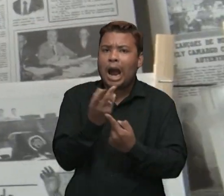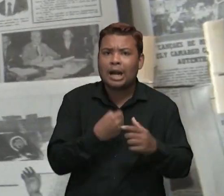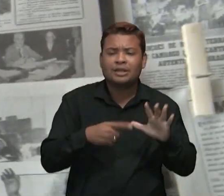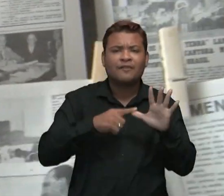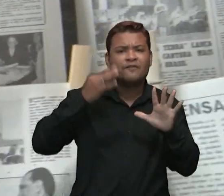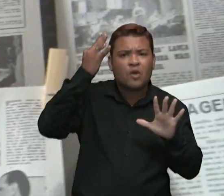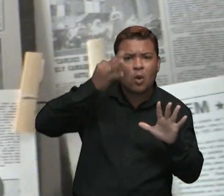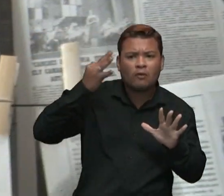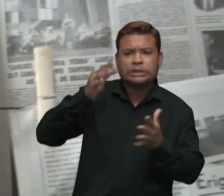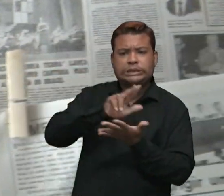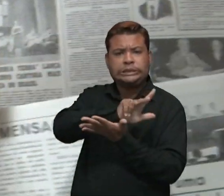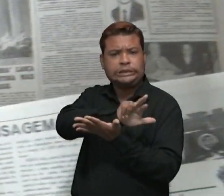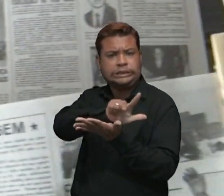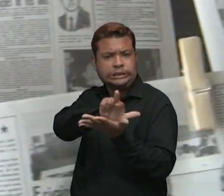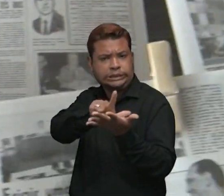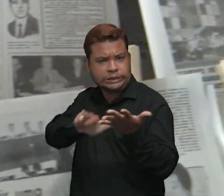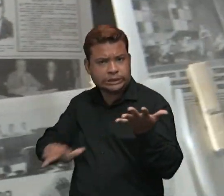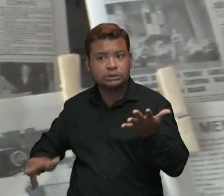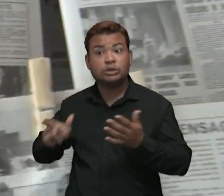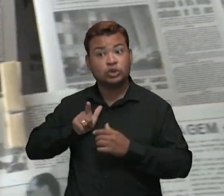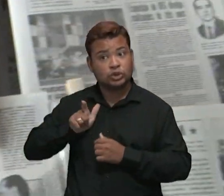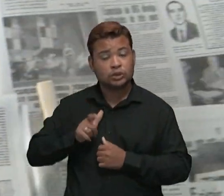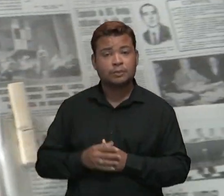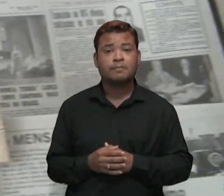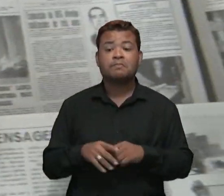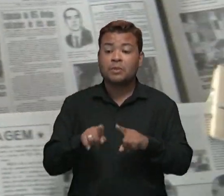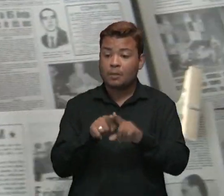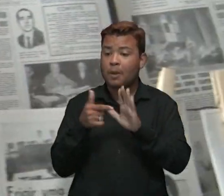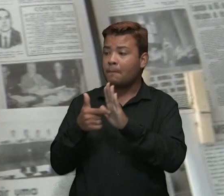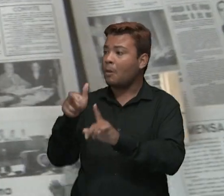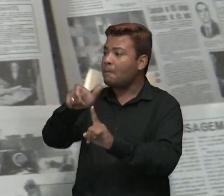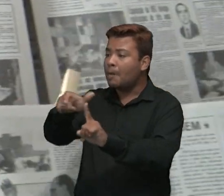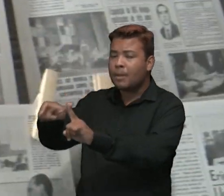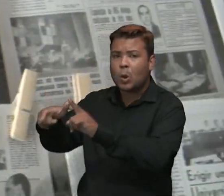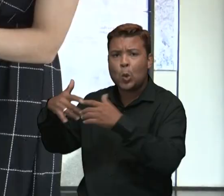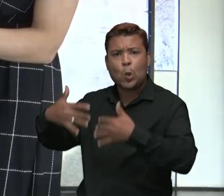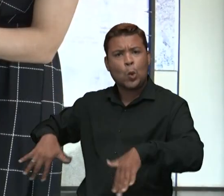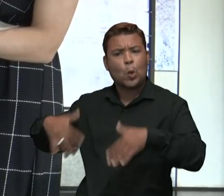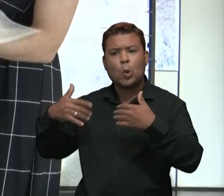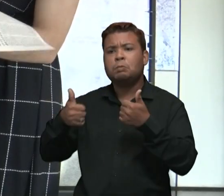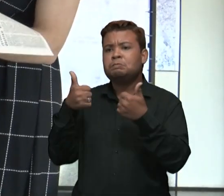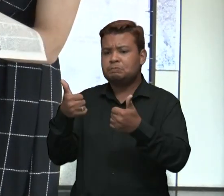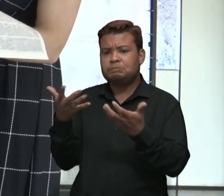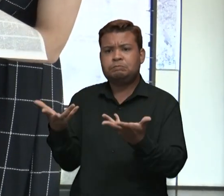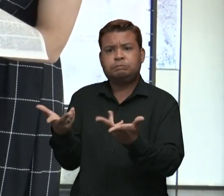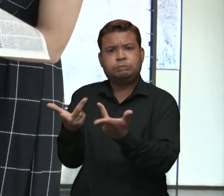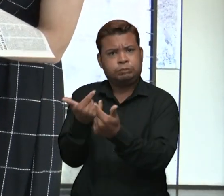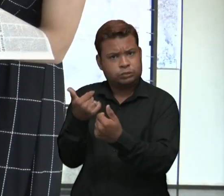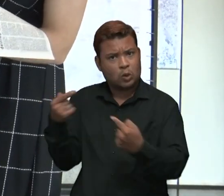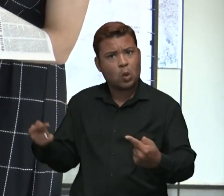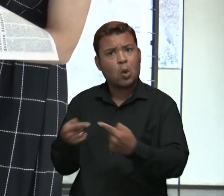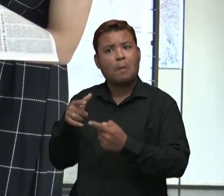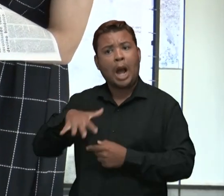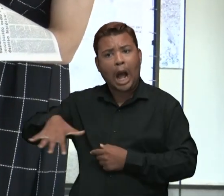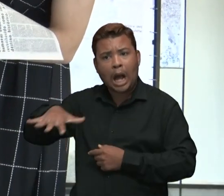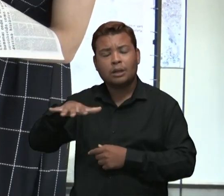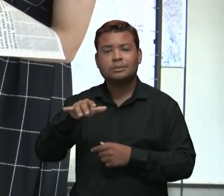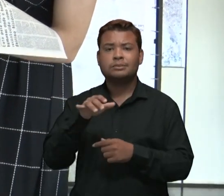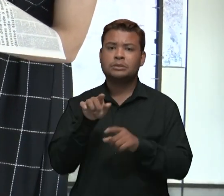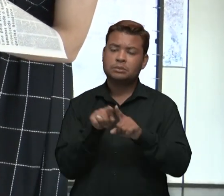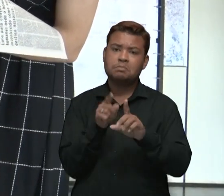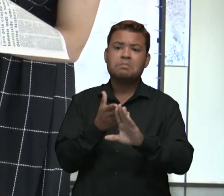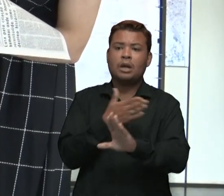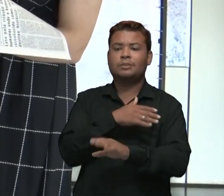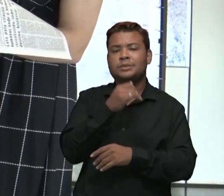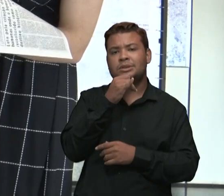E nele colaboraram pessoas que eram notáveis, assim, não só para a época, mas até hoje, como o Bernardo Ellis, a